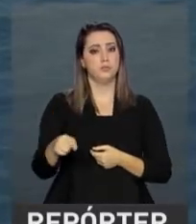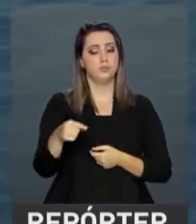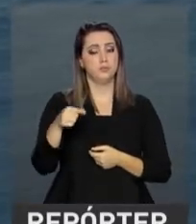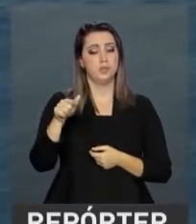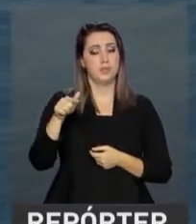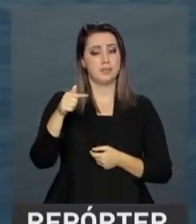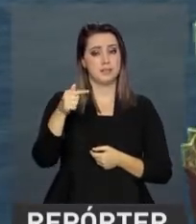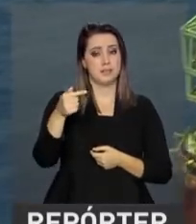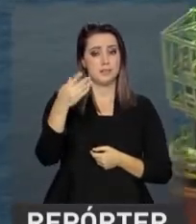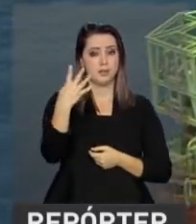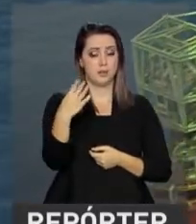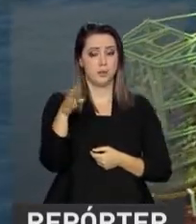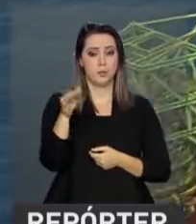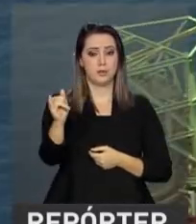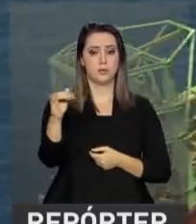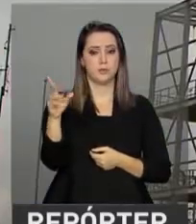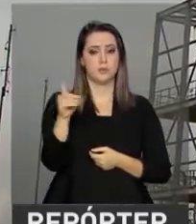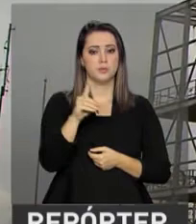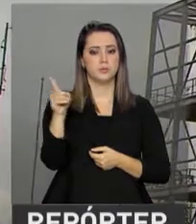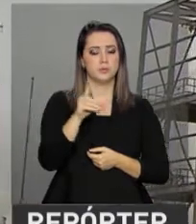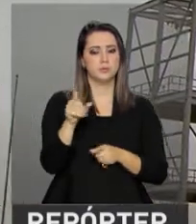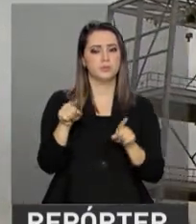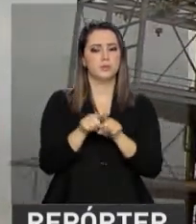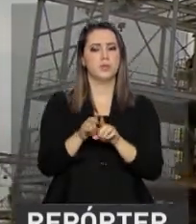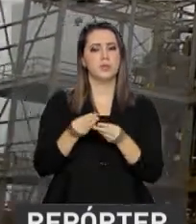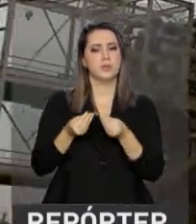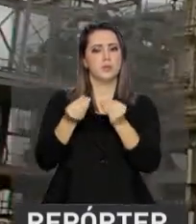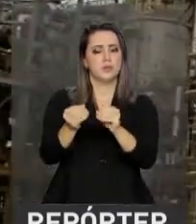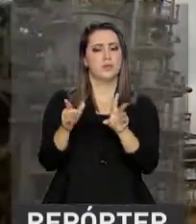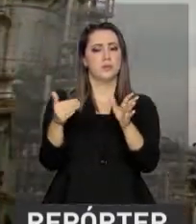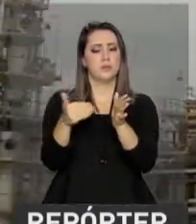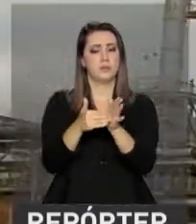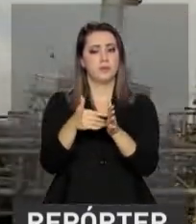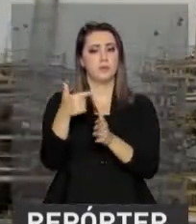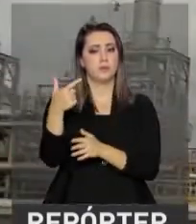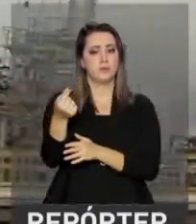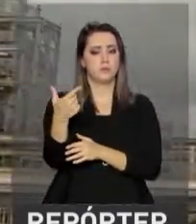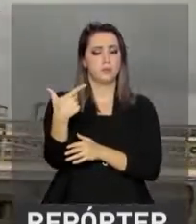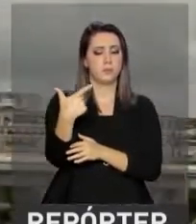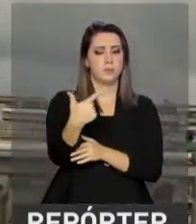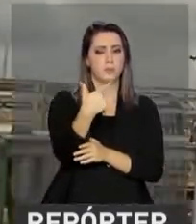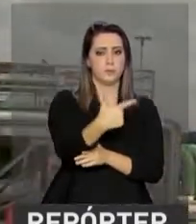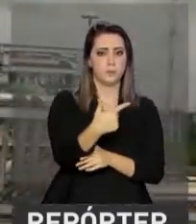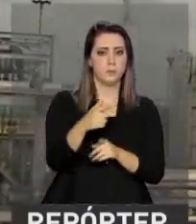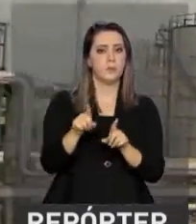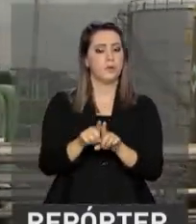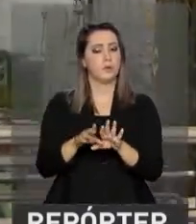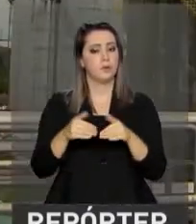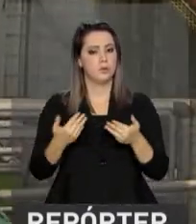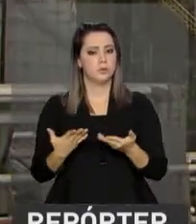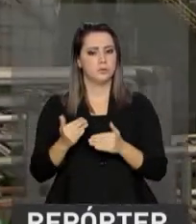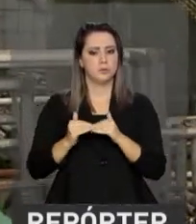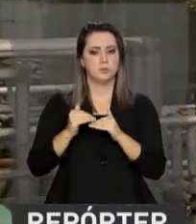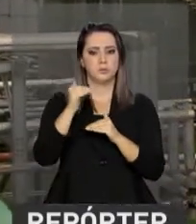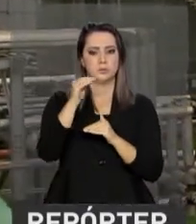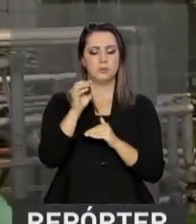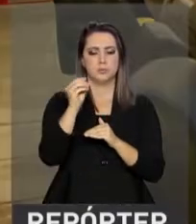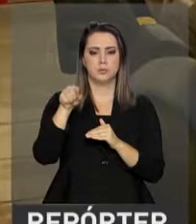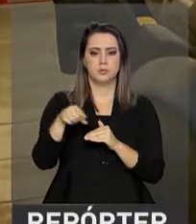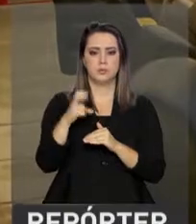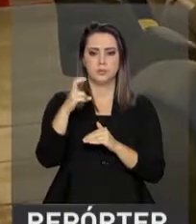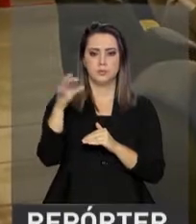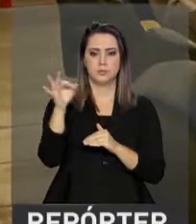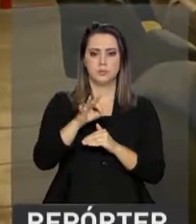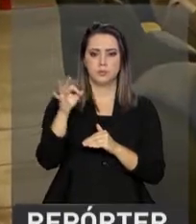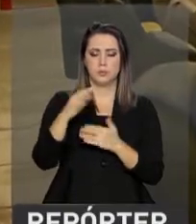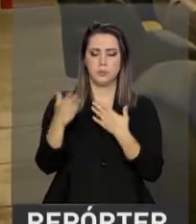bilhões e 500 milhões de dólares serão destinados à estatal até 2022 uma alta de meio por cento